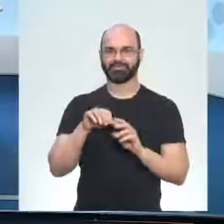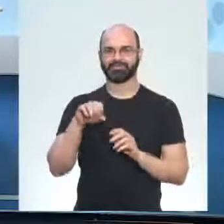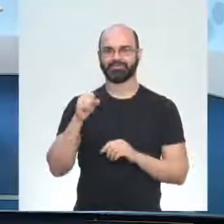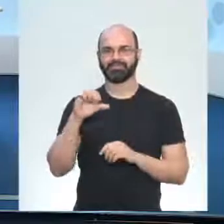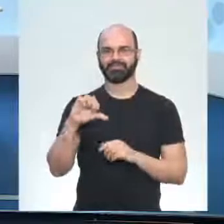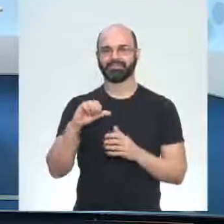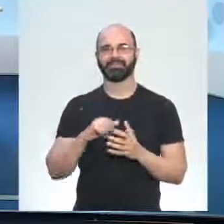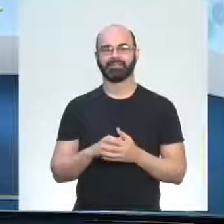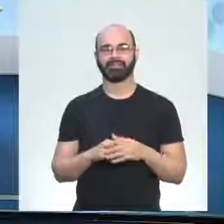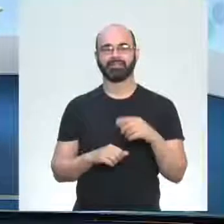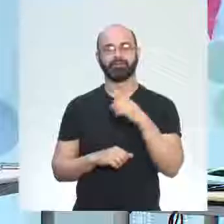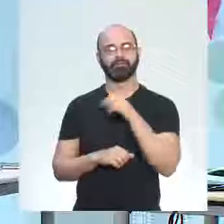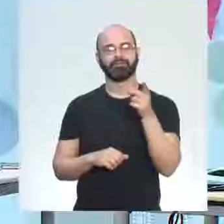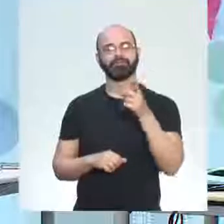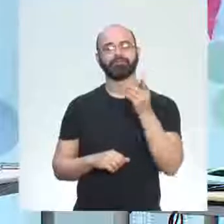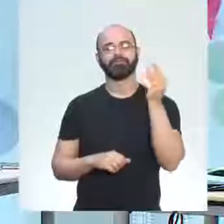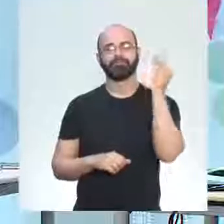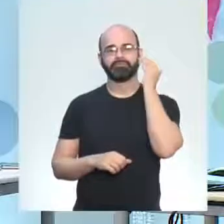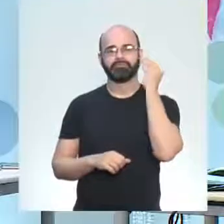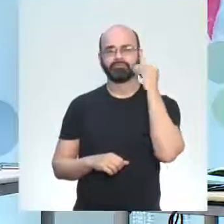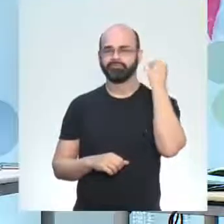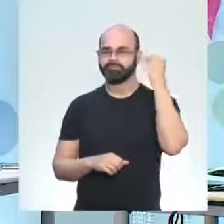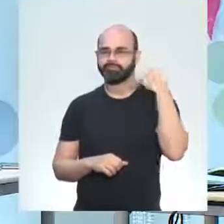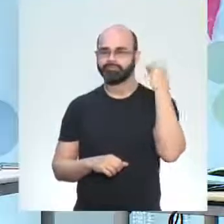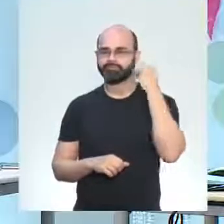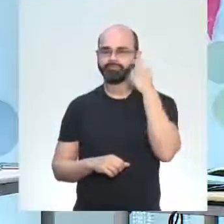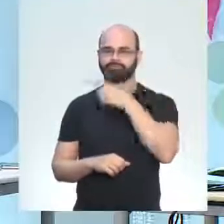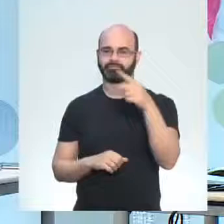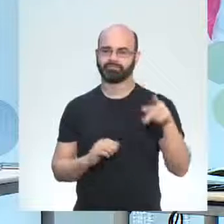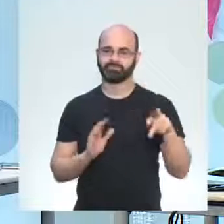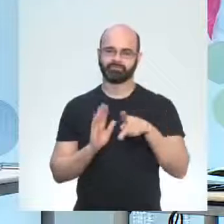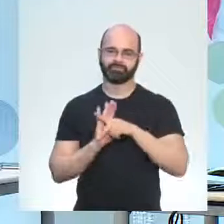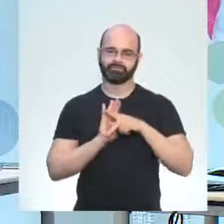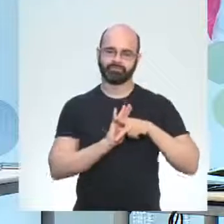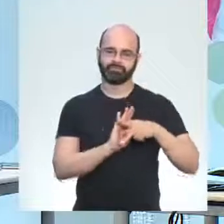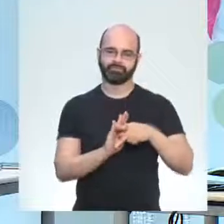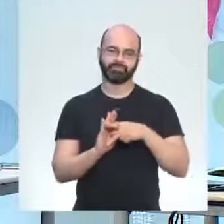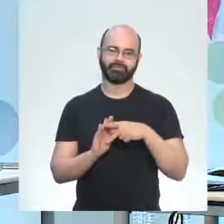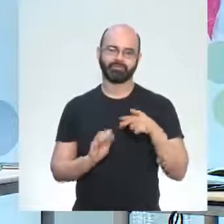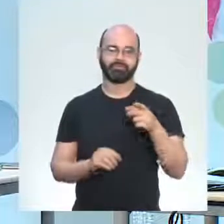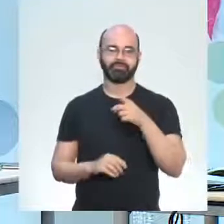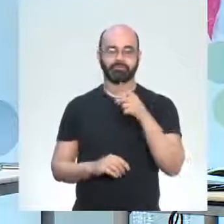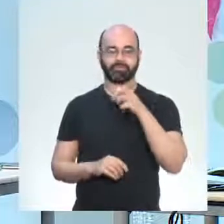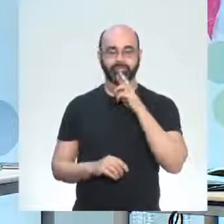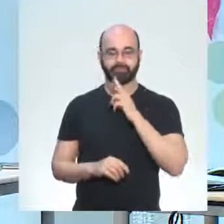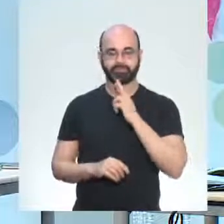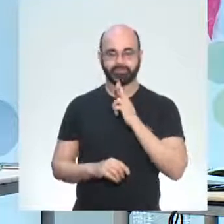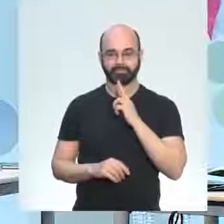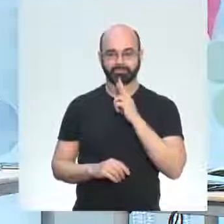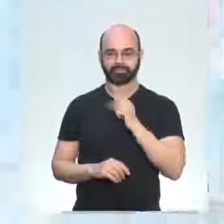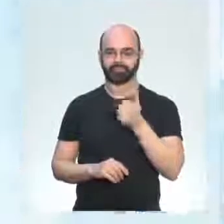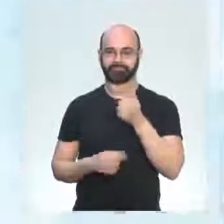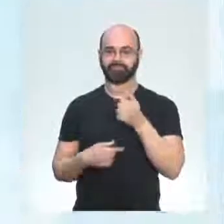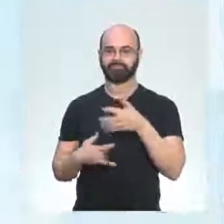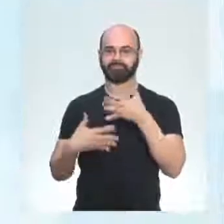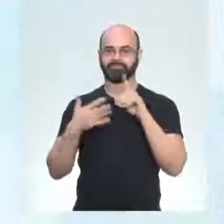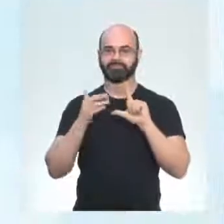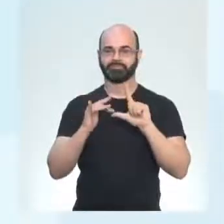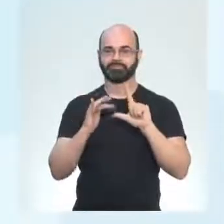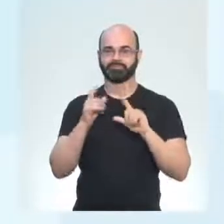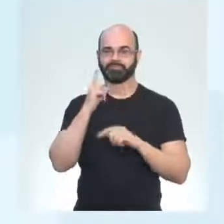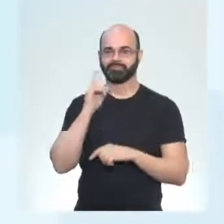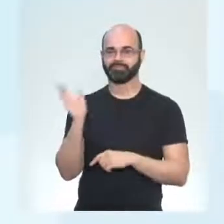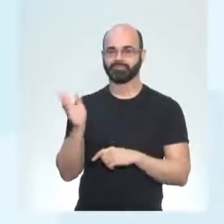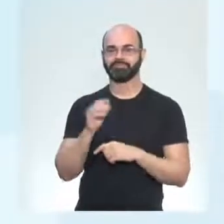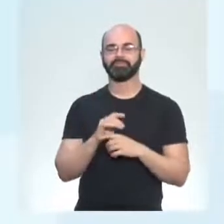@jonasalmeida89. É isso Manda aí aí. os seus experimentos a respeito de volume também, pra gente ver se você entendeu. Beleza? Vai subir o QR Code.